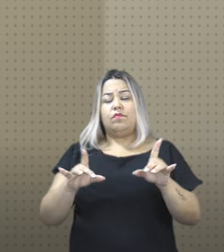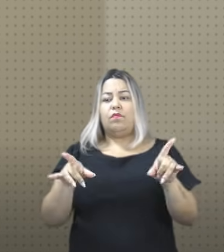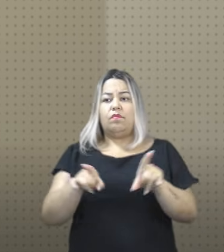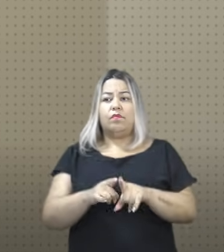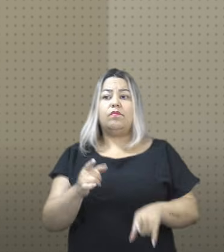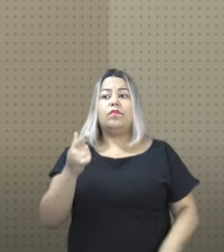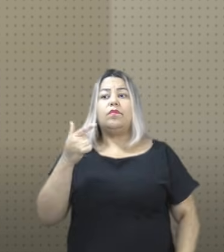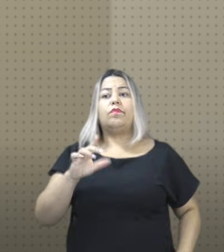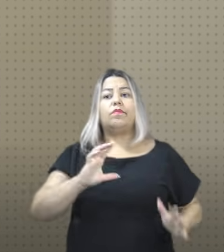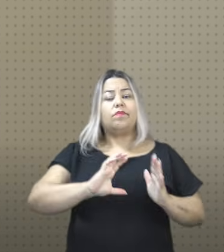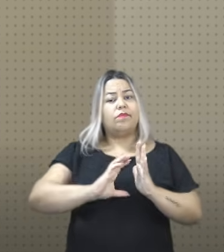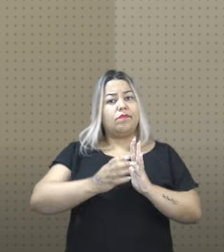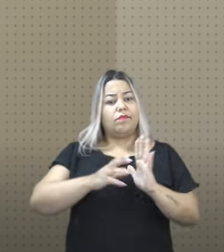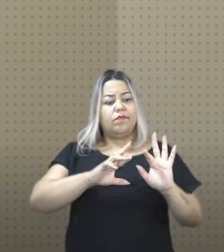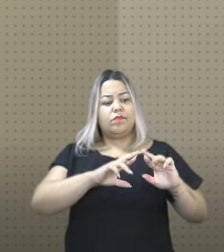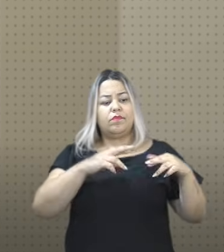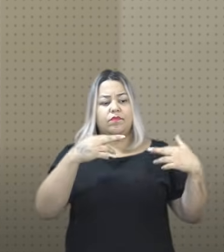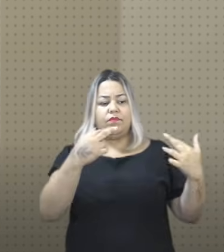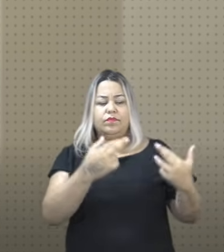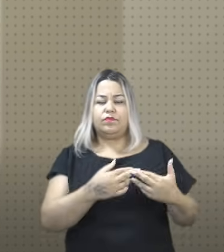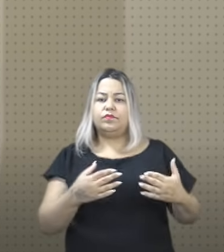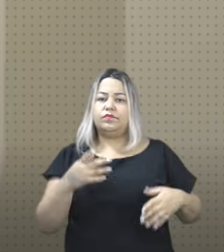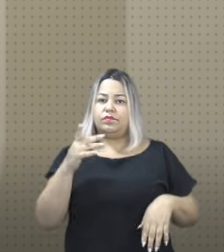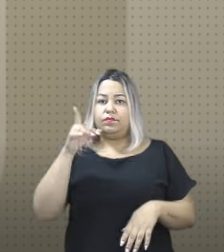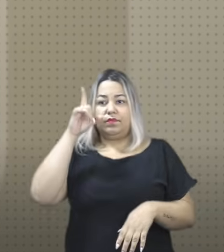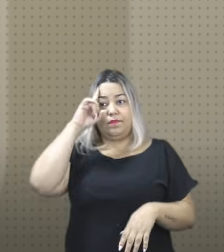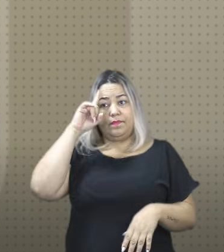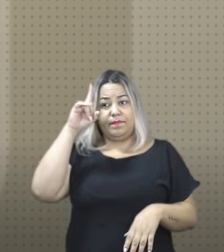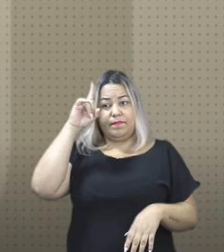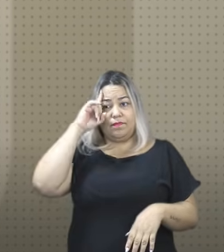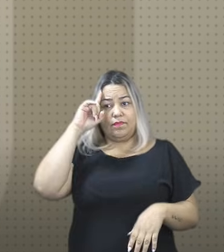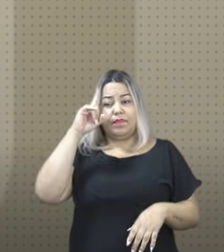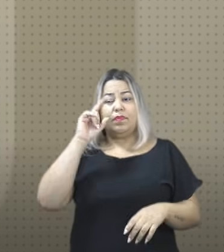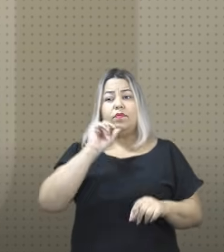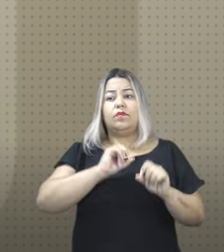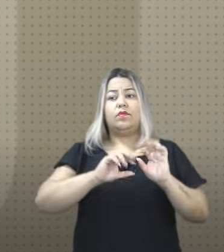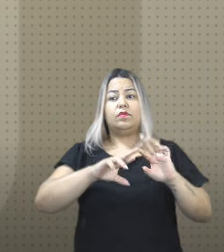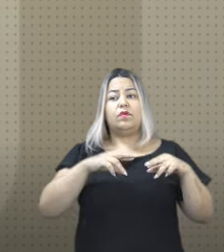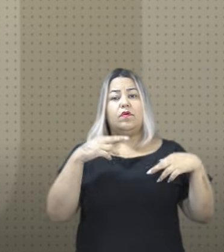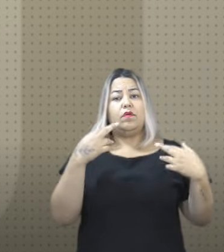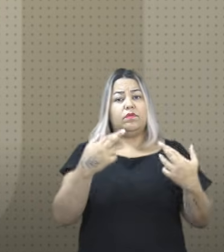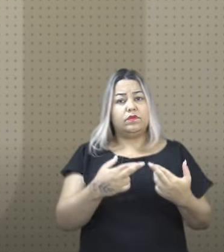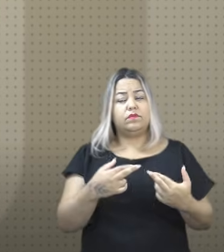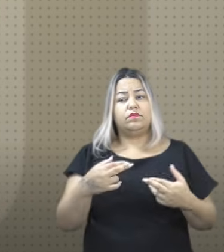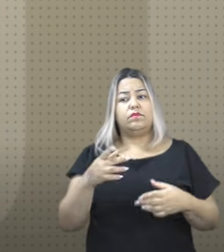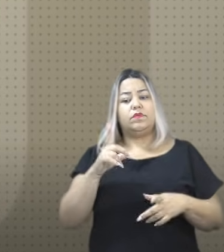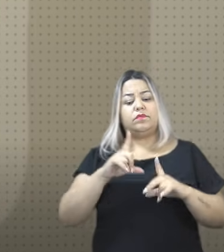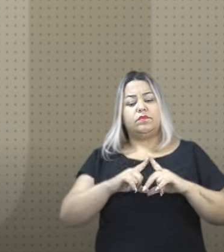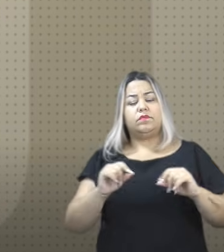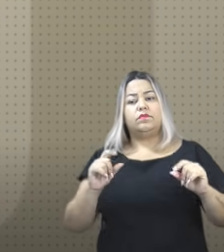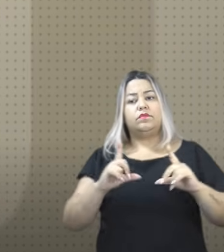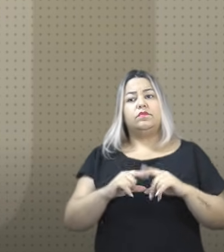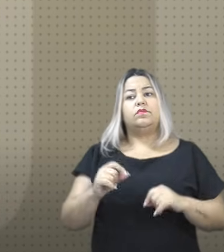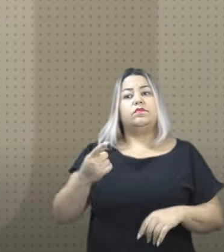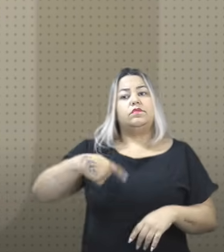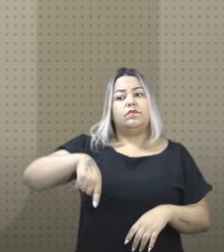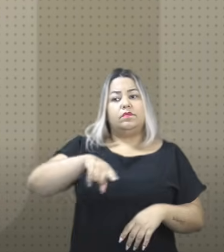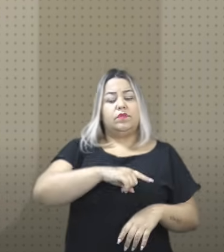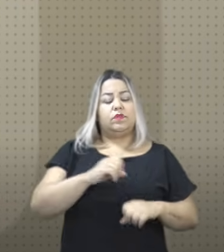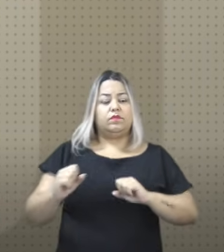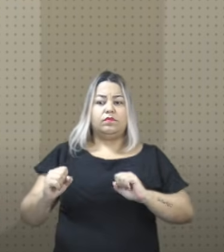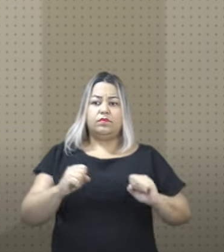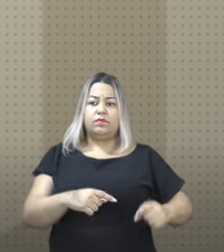Esses partidos, eles se reúnem frequentemente. Frequentemente eles se reúnem em Brasília para que a gente possa